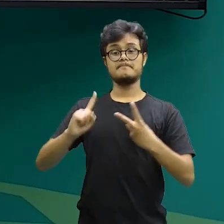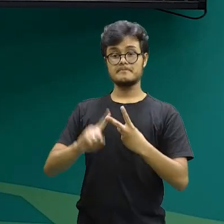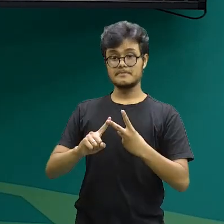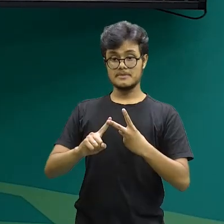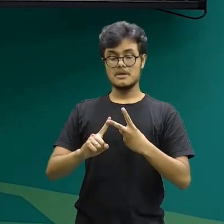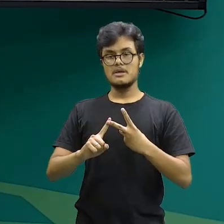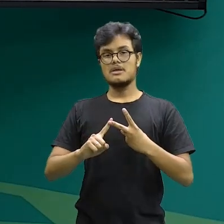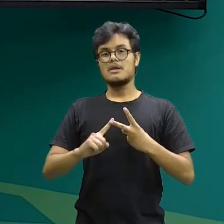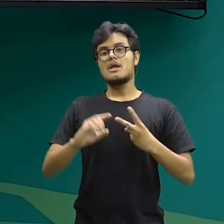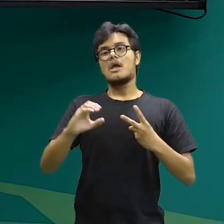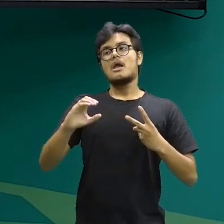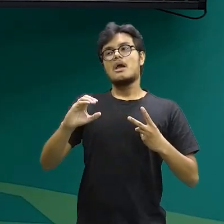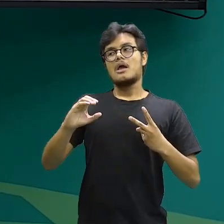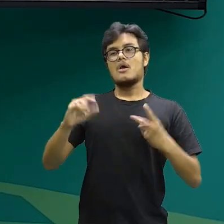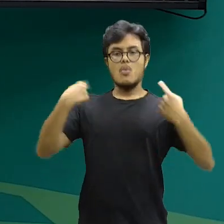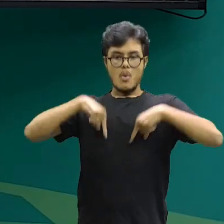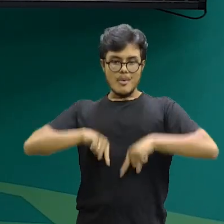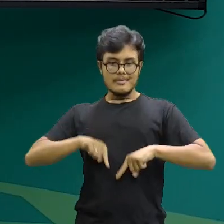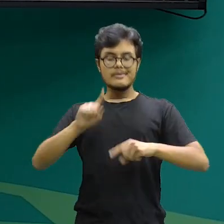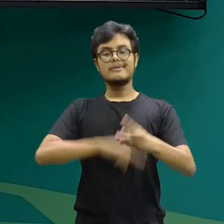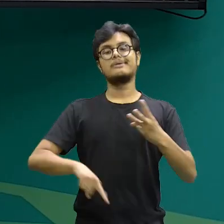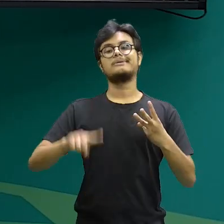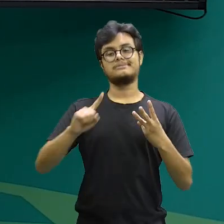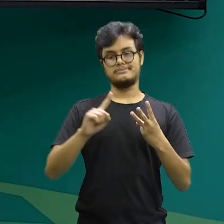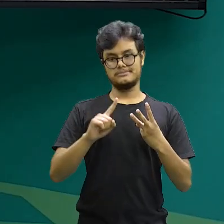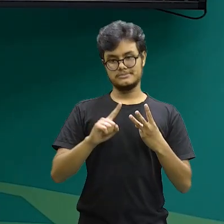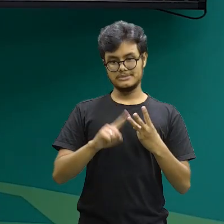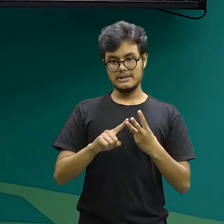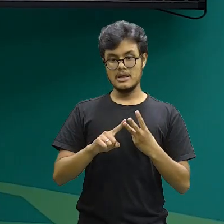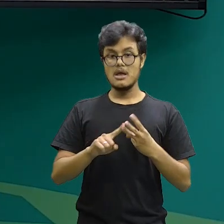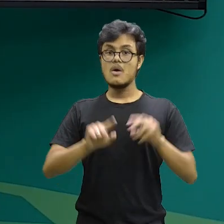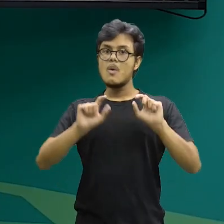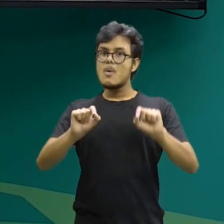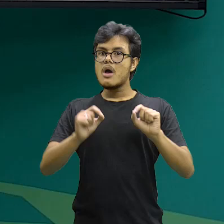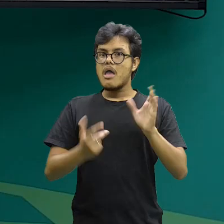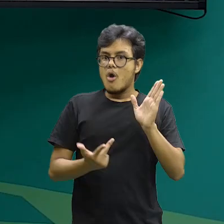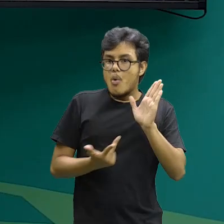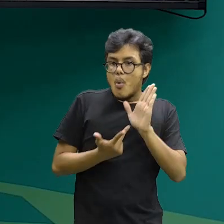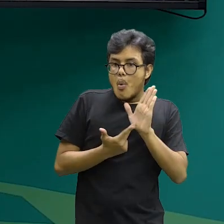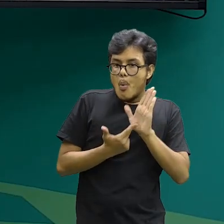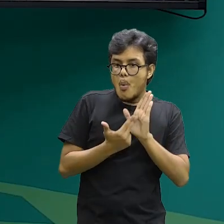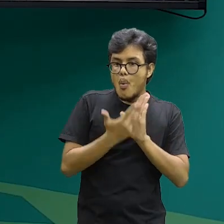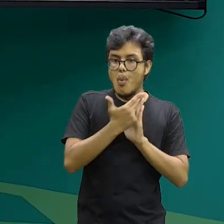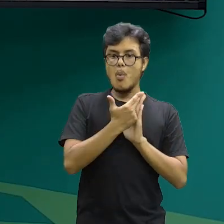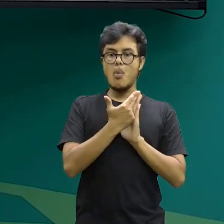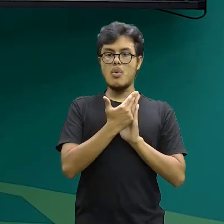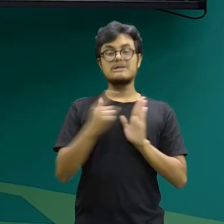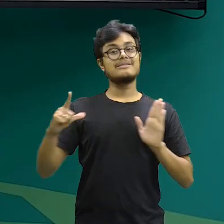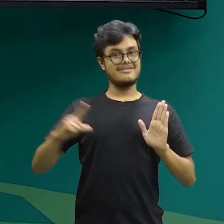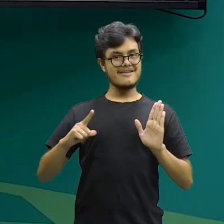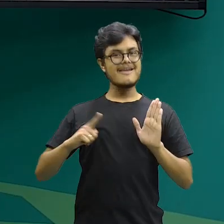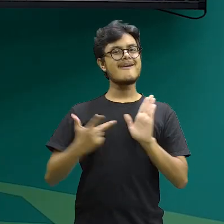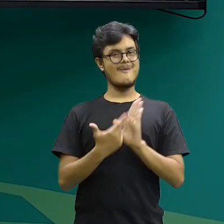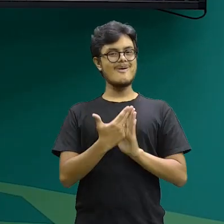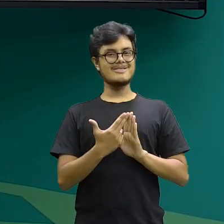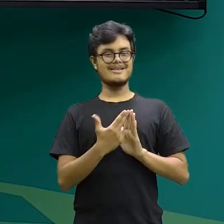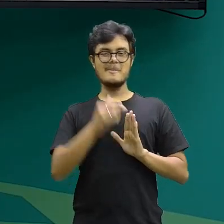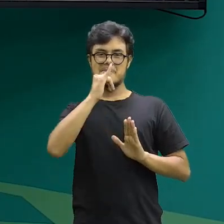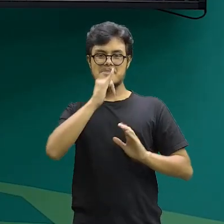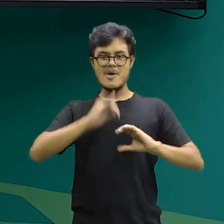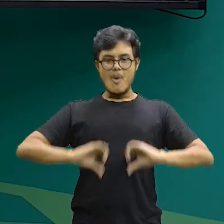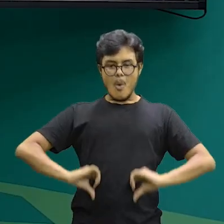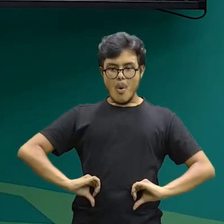os hormonais e você também tem o cirúrgico, beleza? O cirúrgico é a vasectomia,